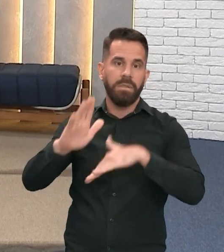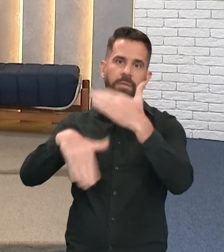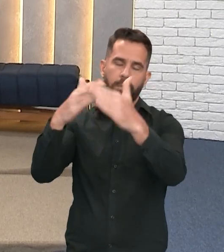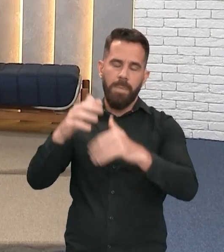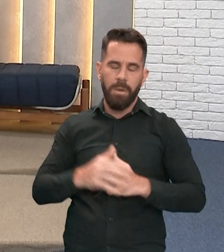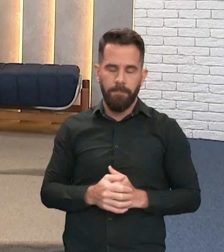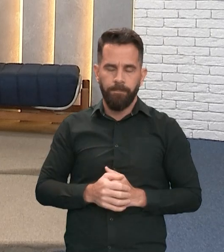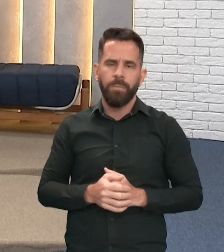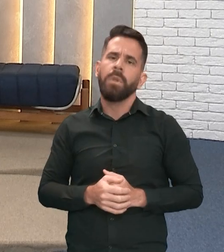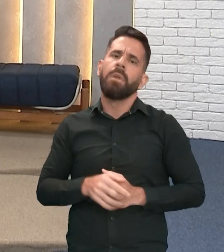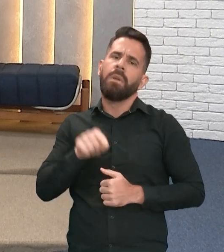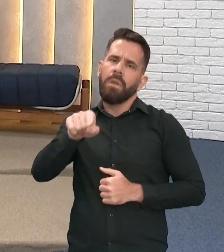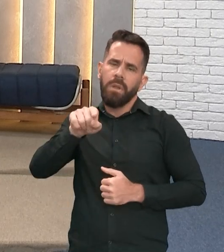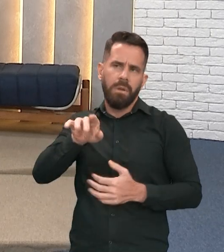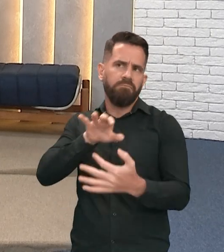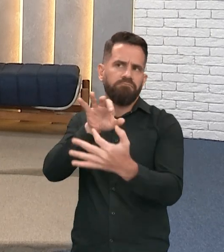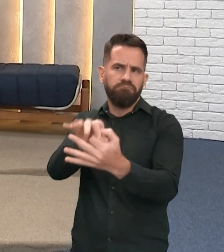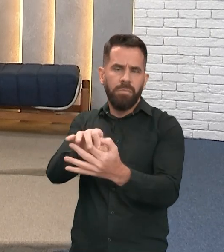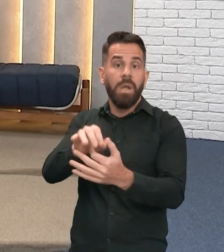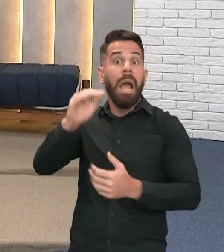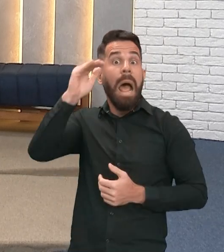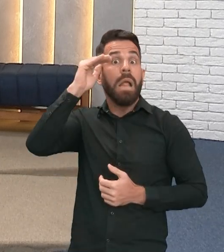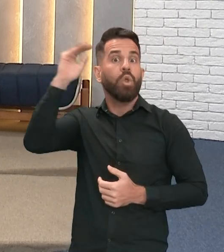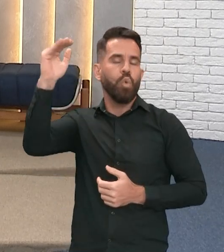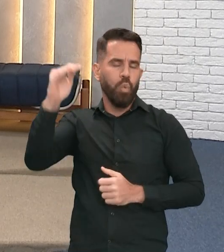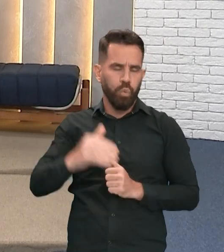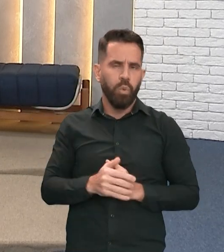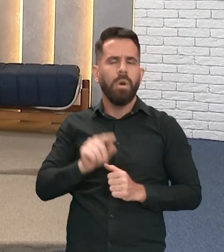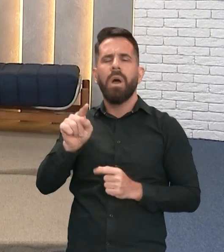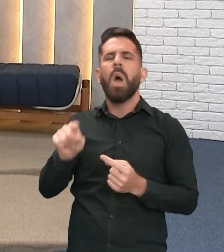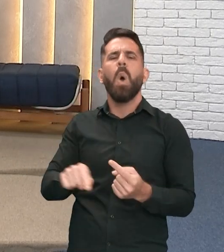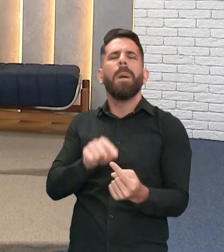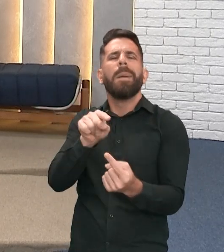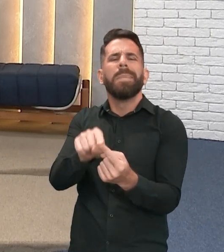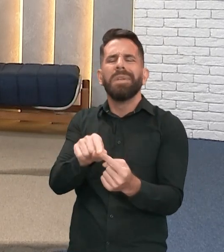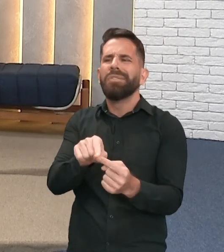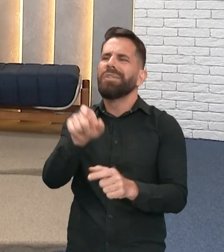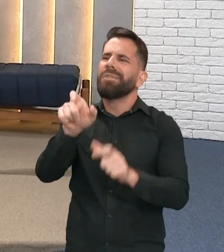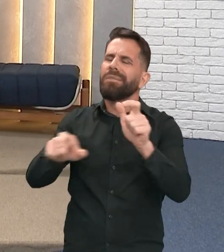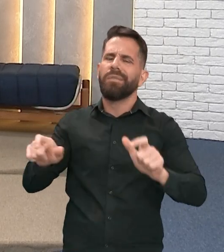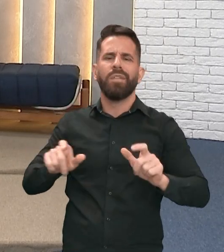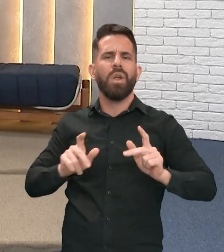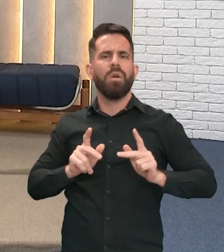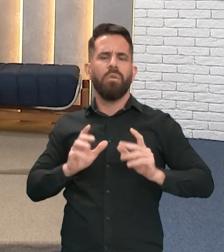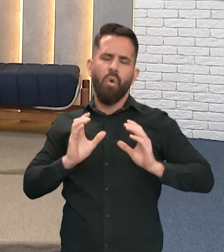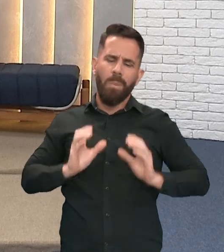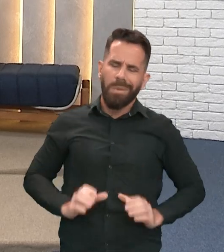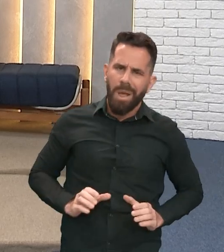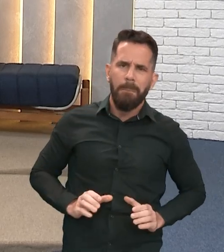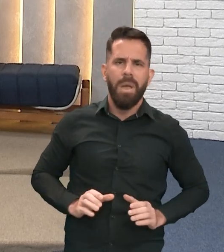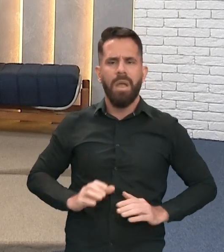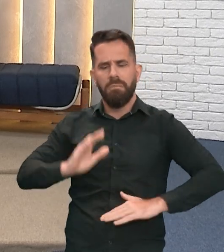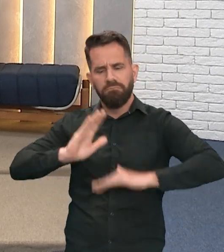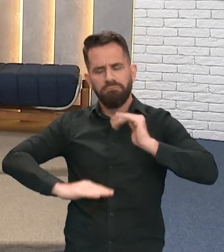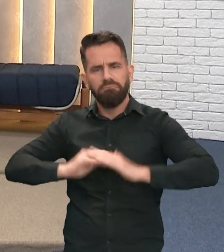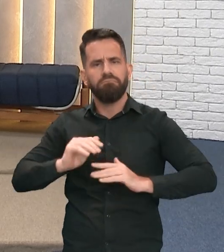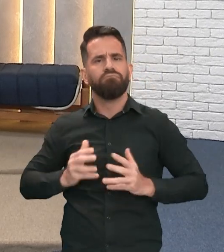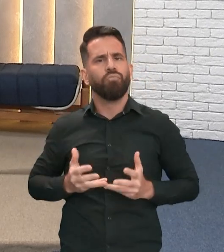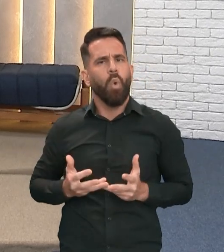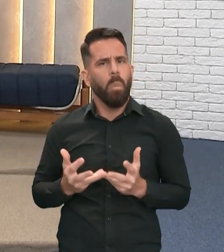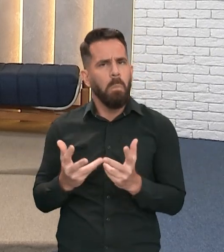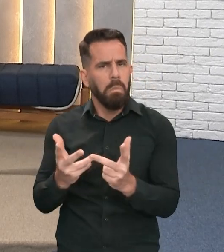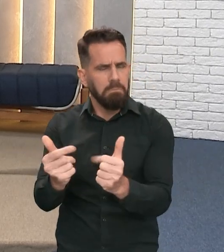até, tipo, o nosso maior público é adulto, voltado para treinar as pessoas em comportamentos, competências que não são tão bem desenvolvidas até o